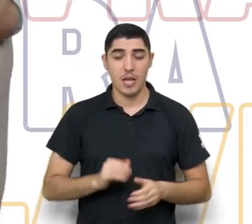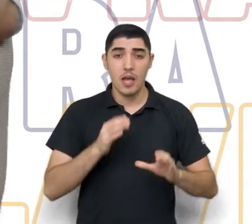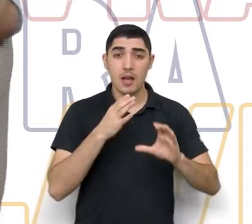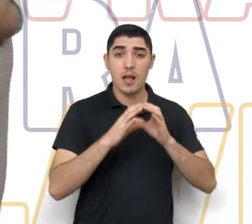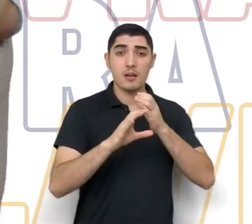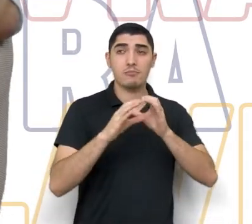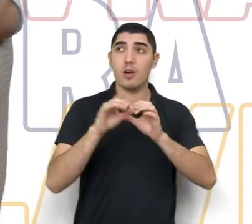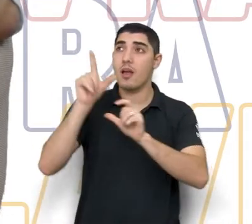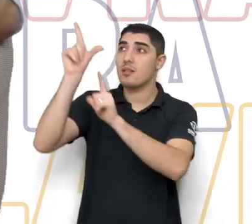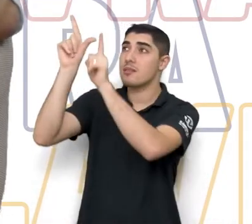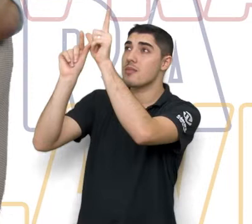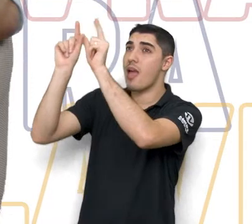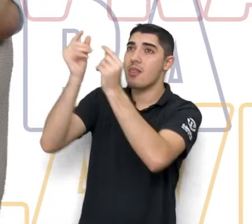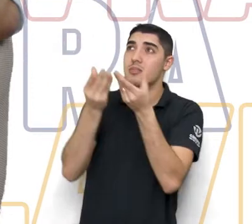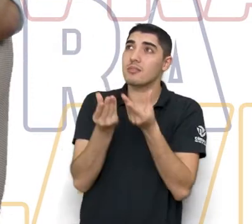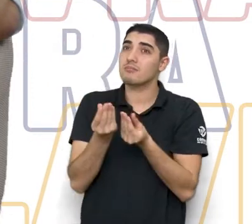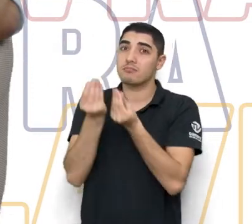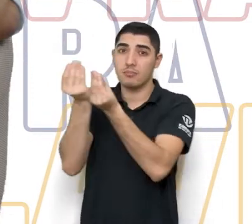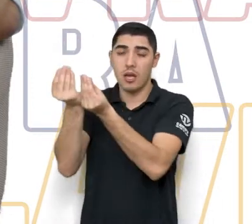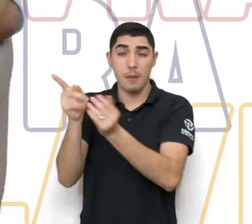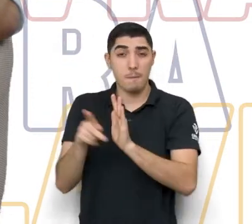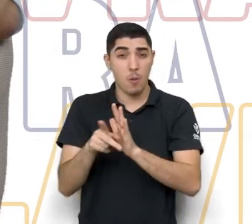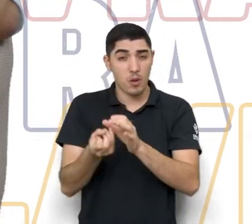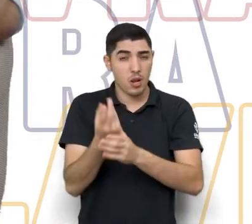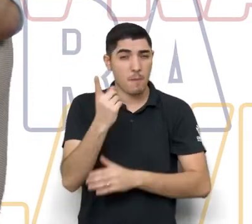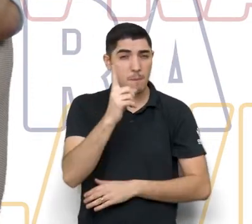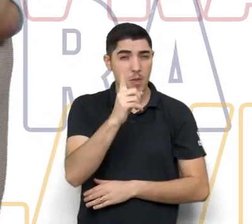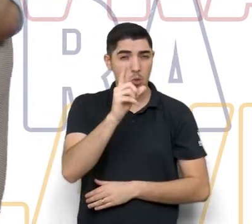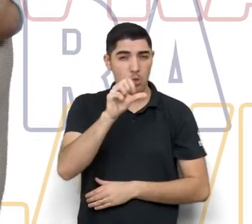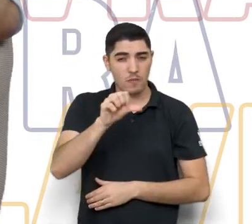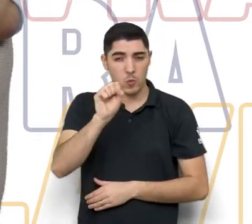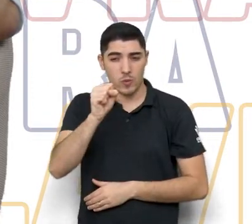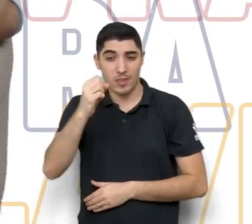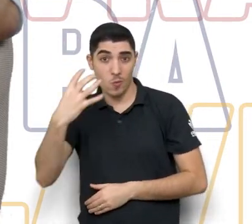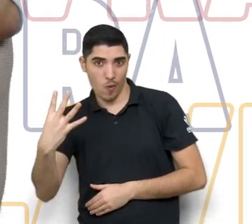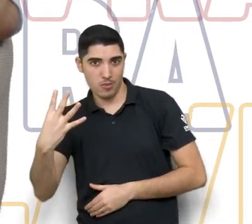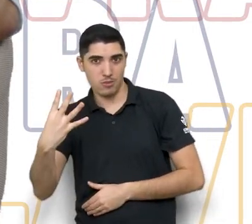Canção para uma Estrela. Esse livro foi lançado em 1984.